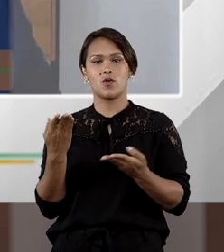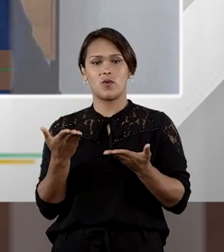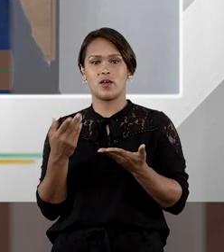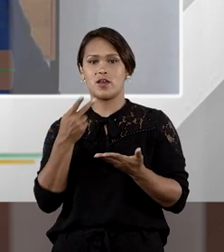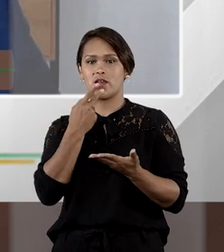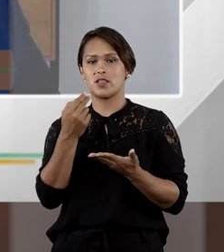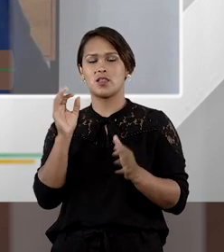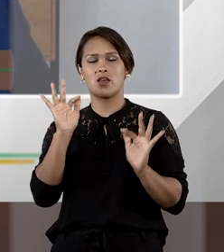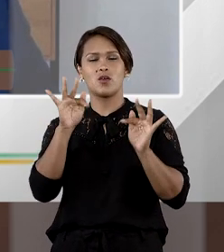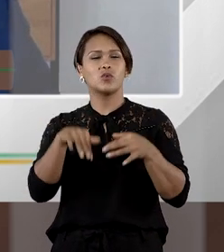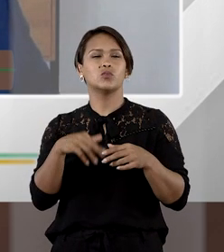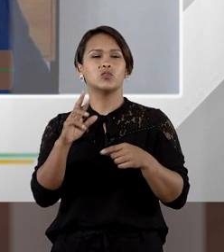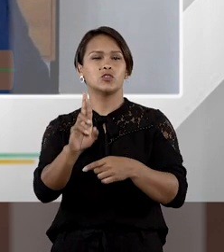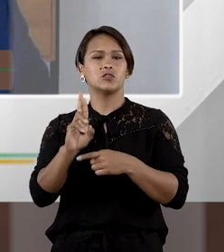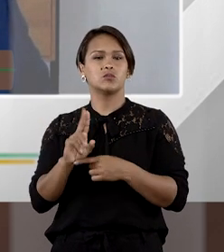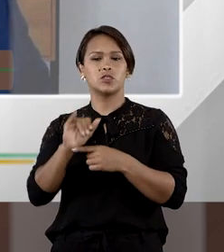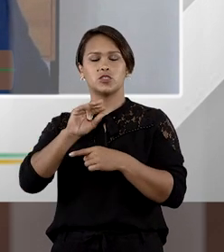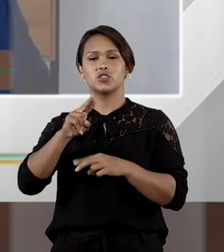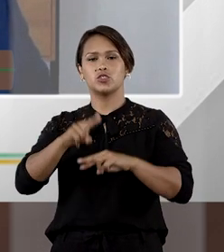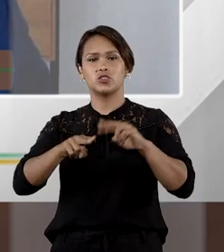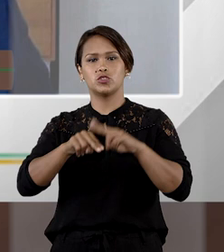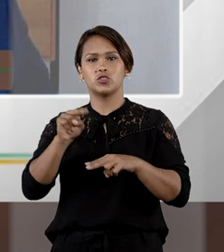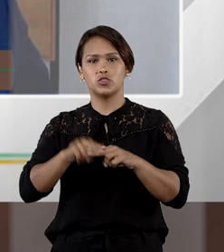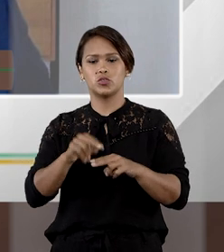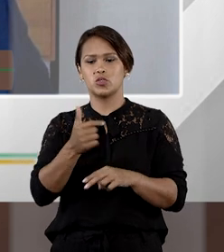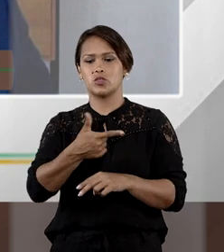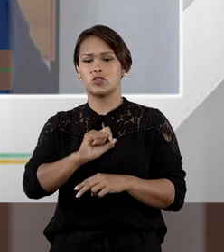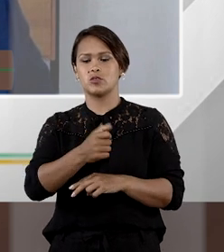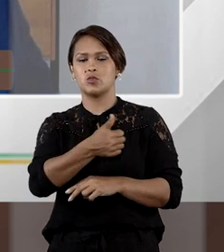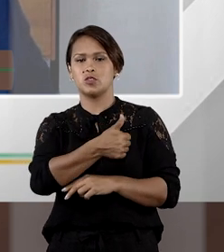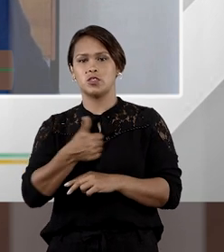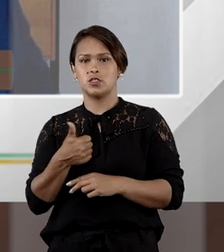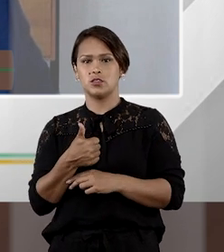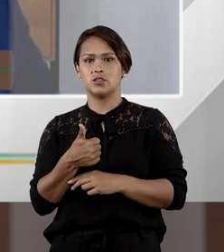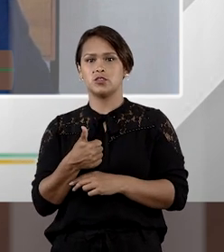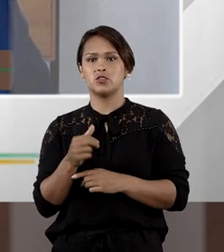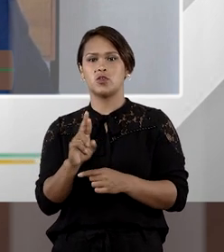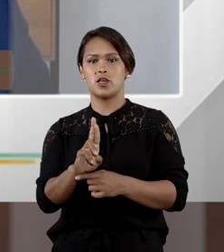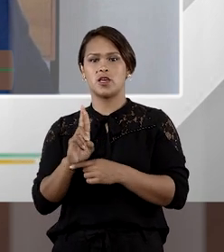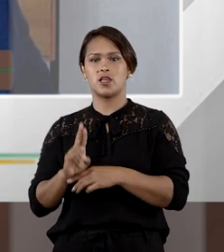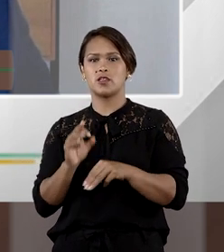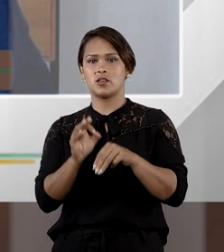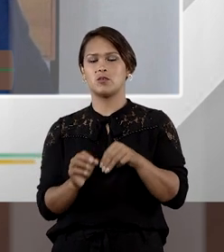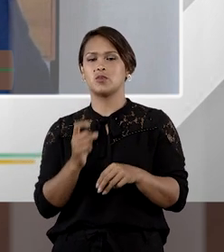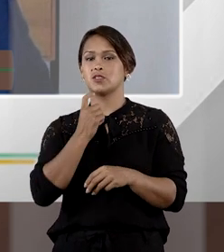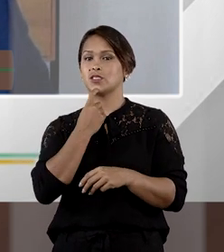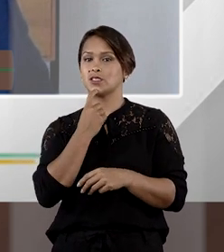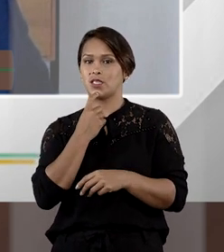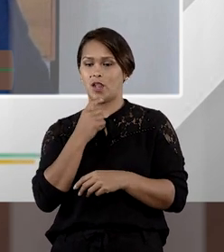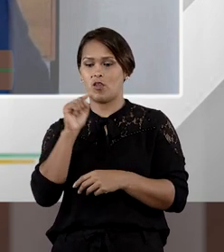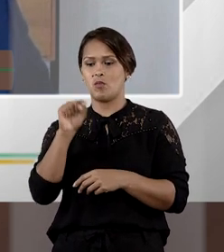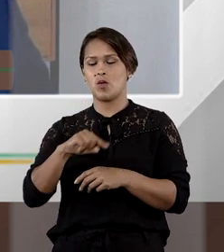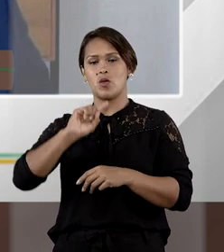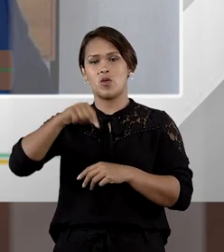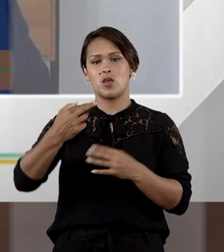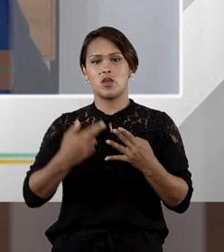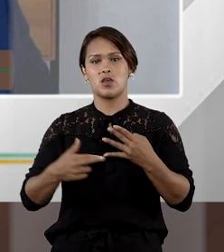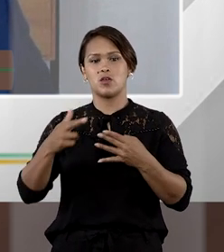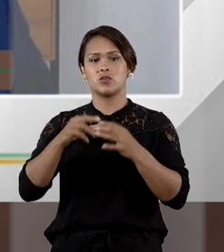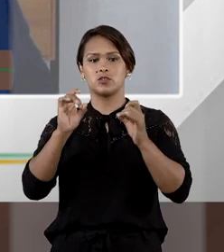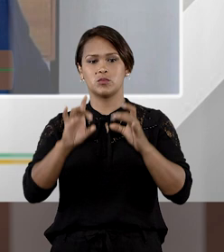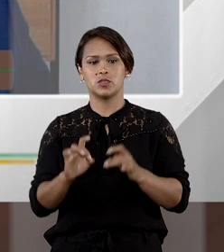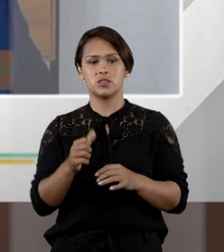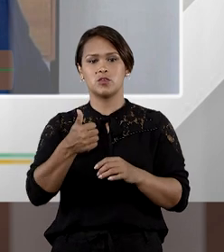aliás, a última decisão de junho de 2021, relatada pelo ministro Salomão, recurso